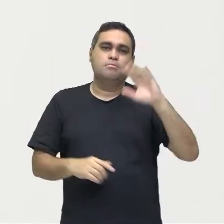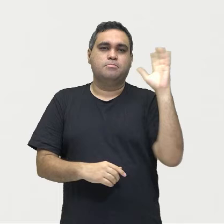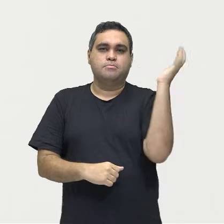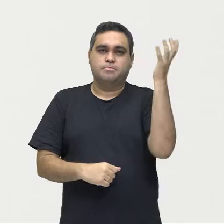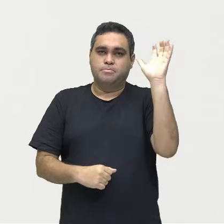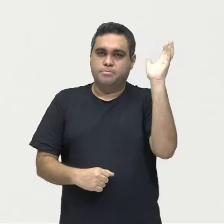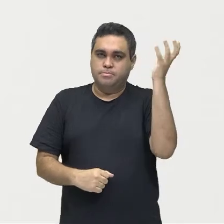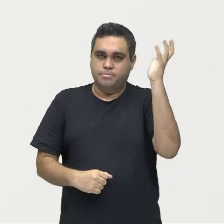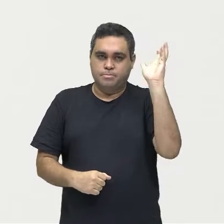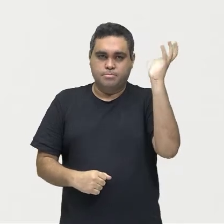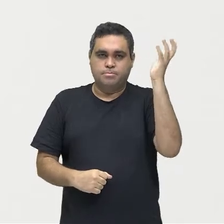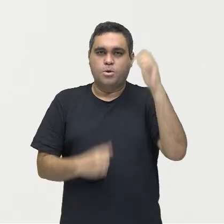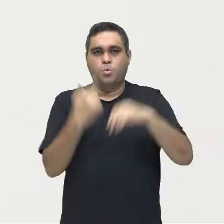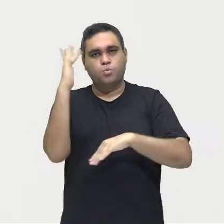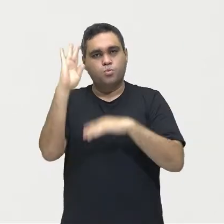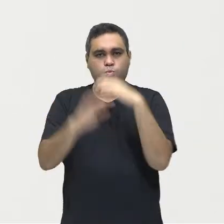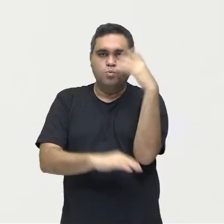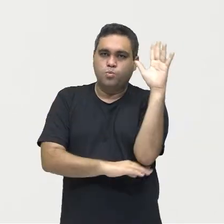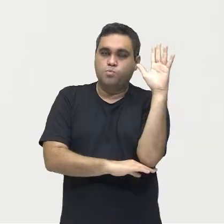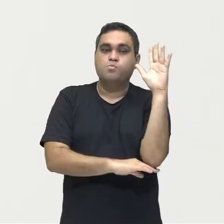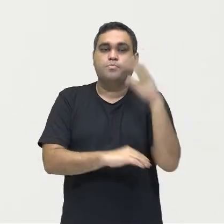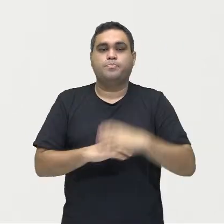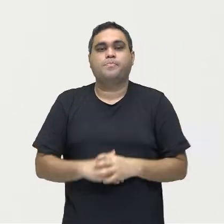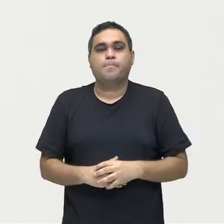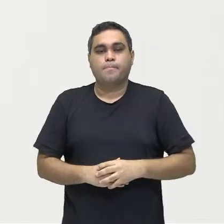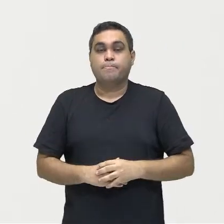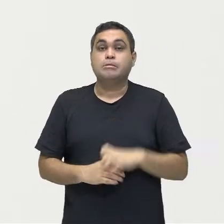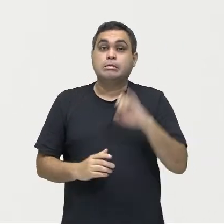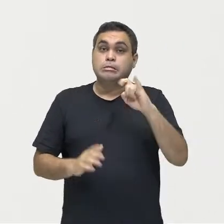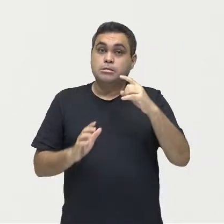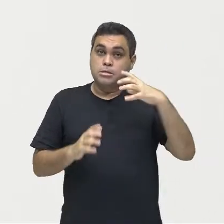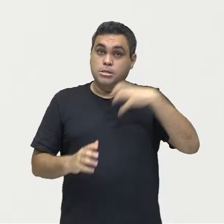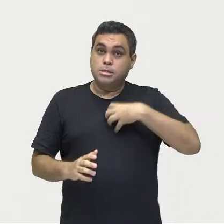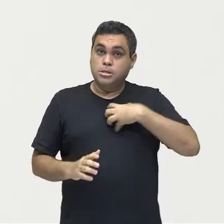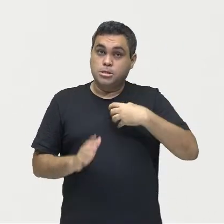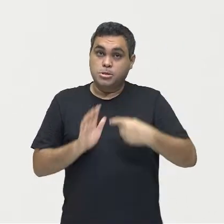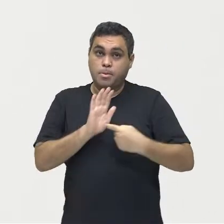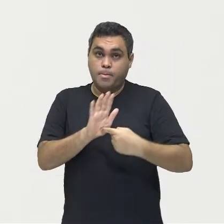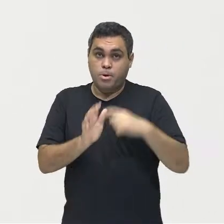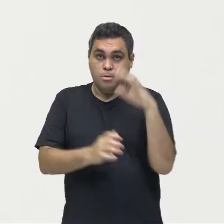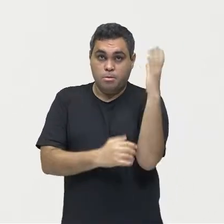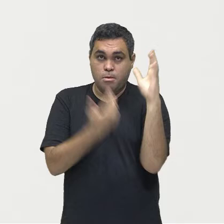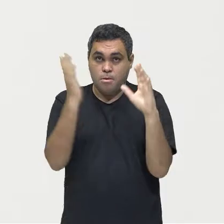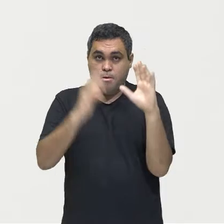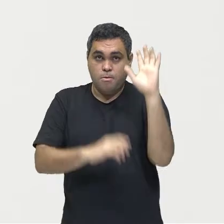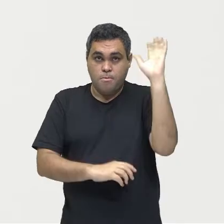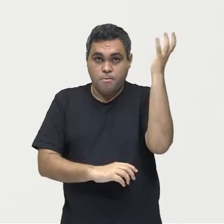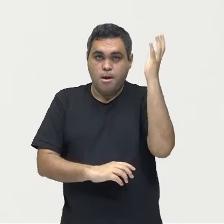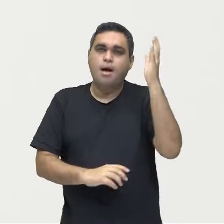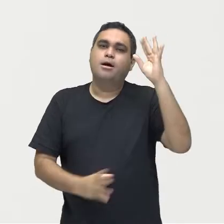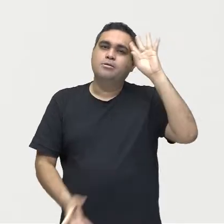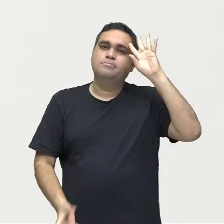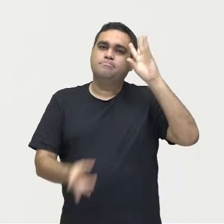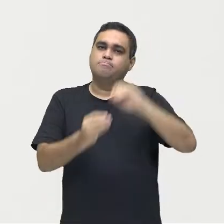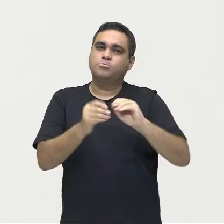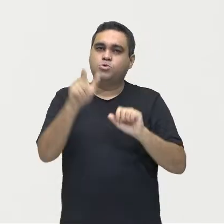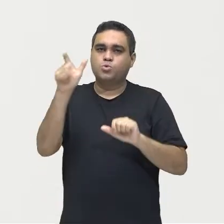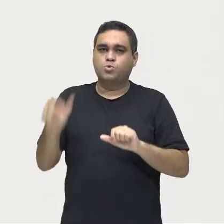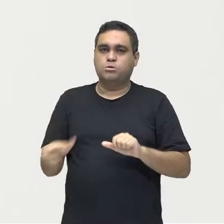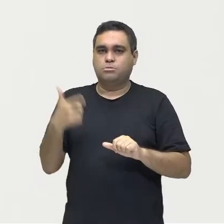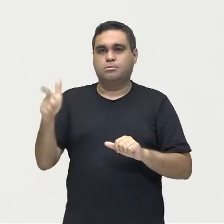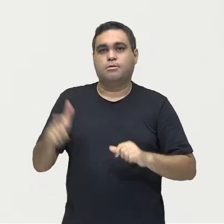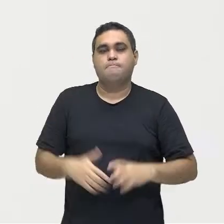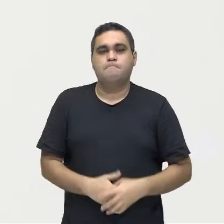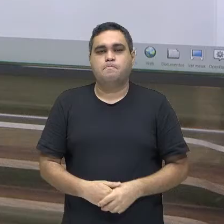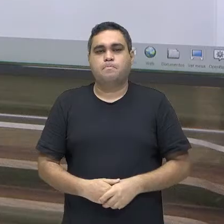da natureza. Se o verbo indicar fenômeno da natureza, eu já sei que ele não possui sujeito. Veja,